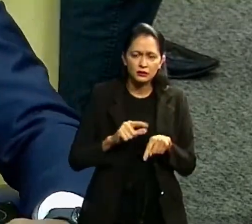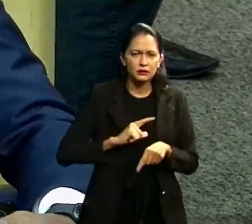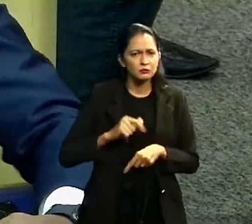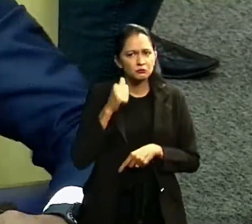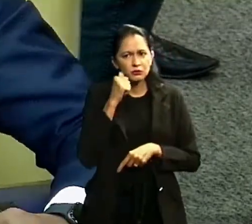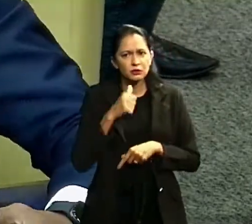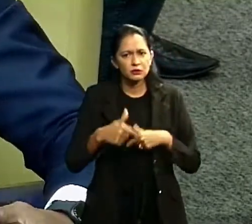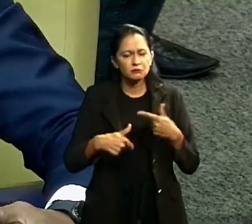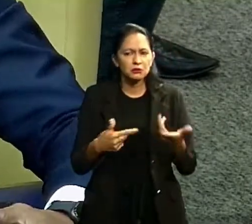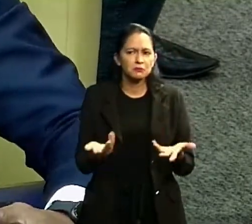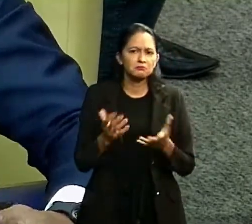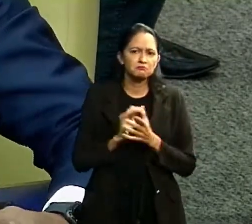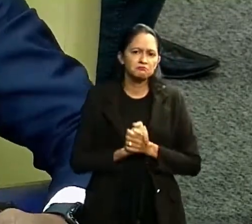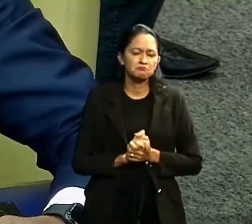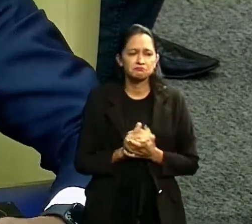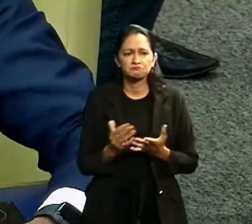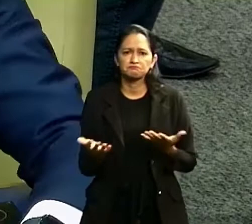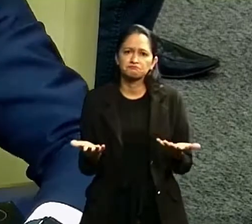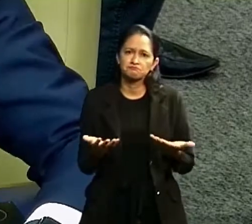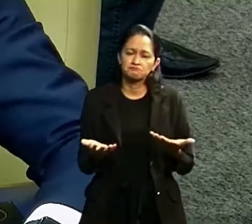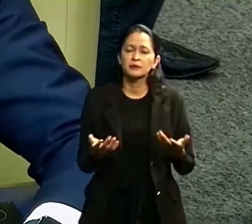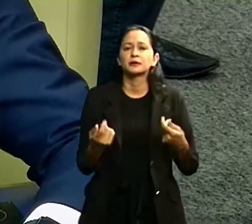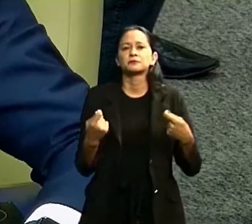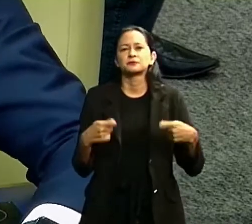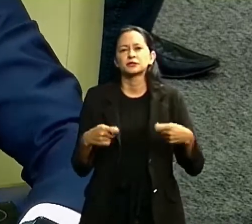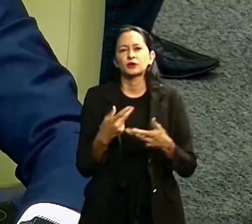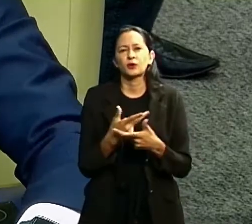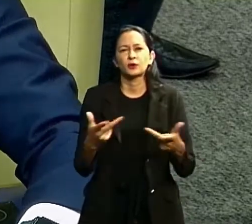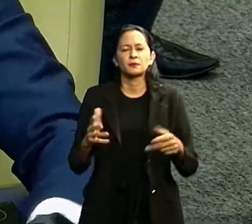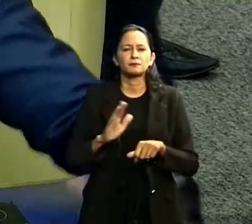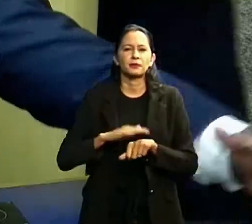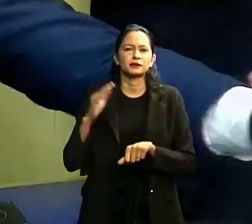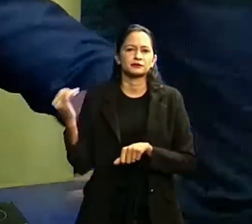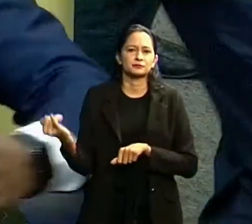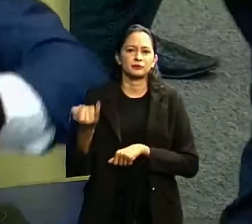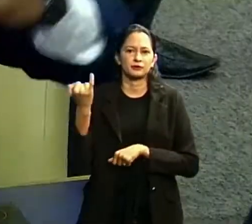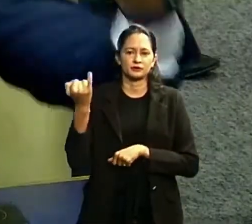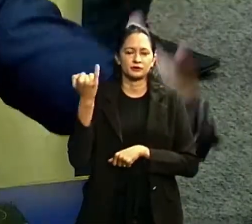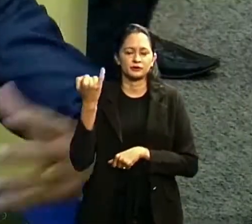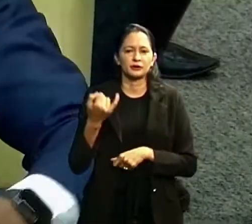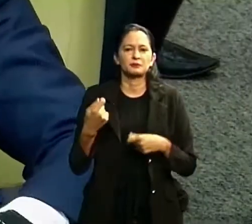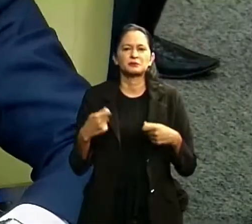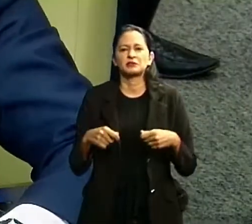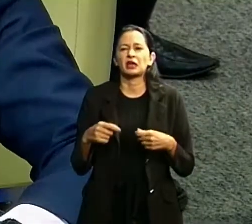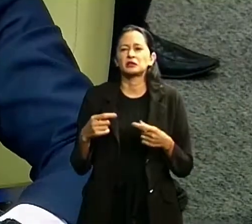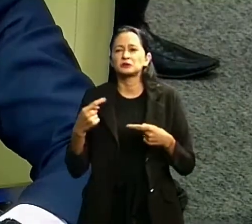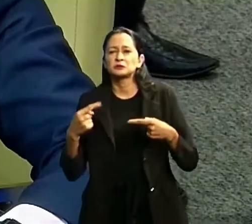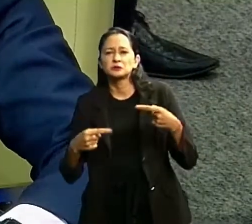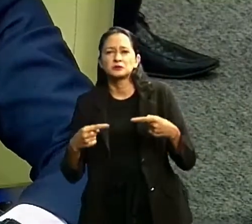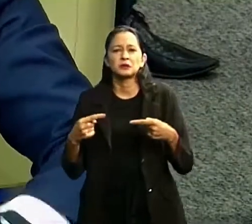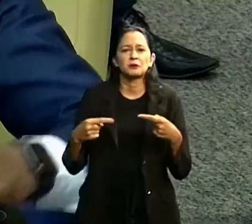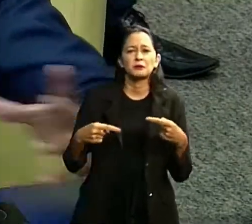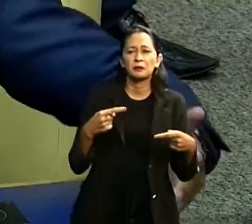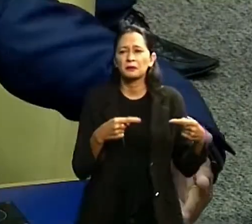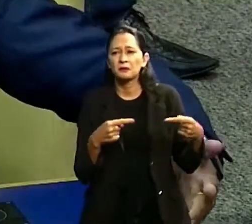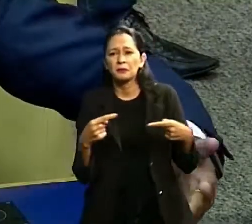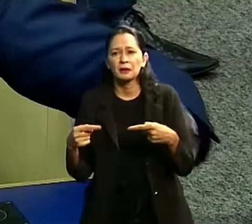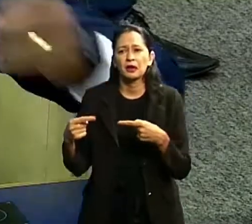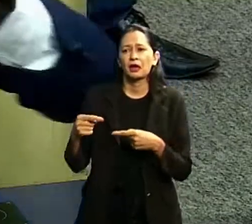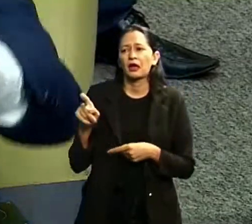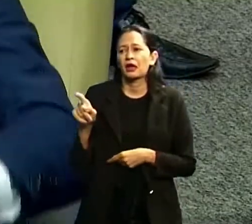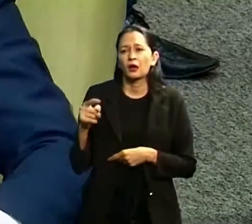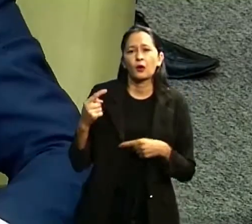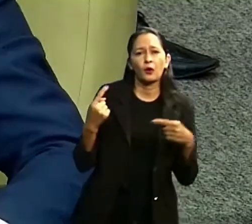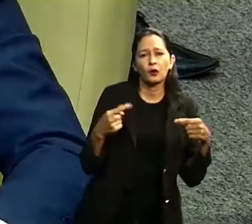assim, nós temos que pautar por coisas mais importantes, temos que acabar esse mimimi dentro dos parlamentos,